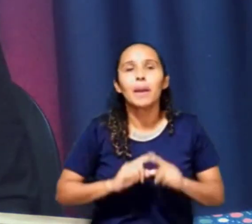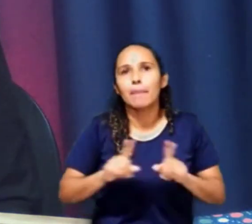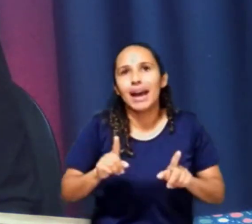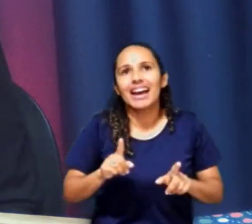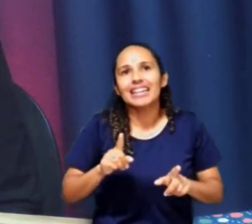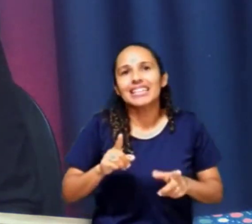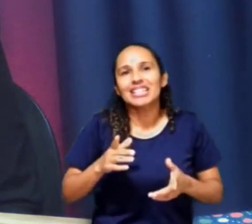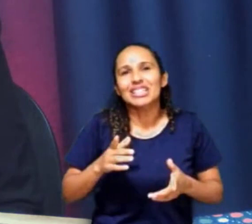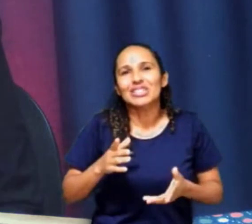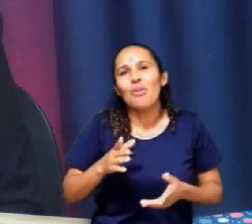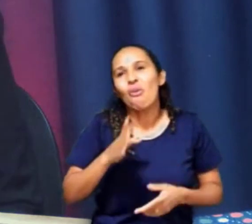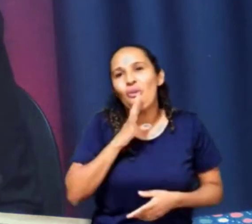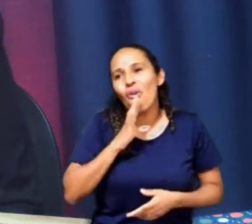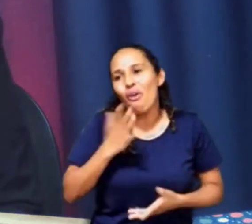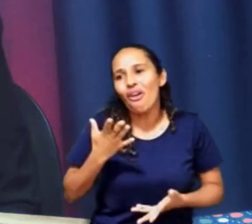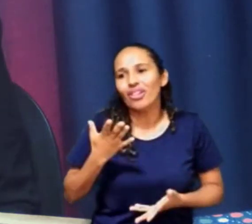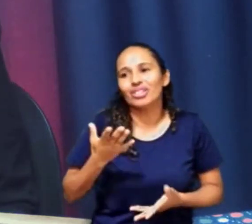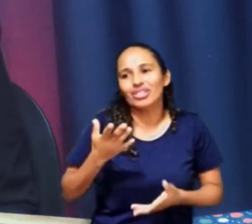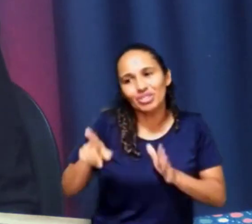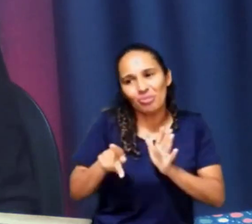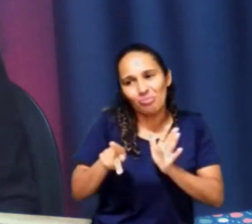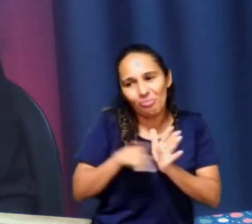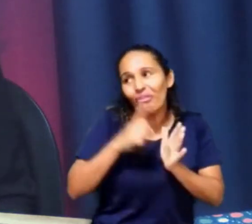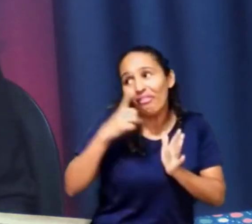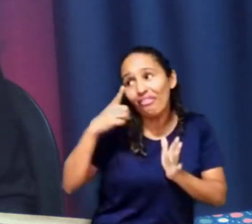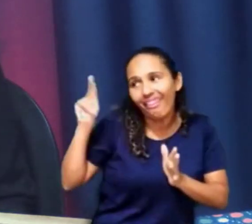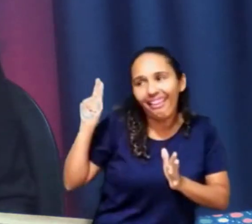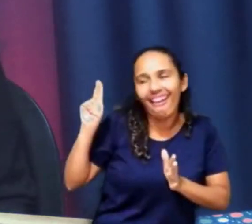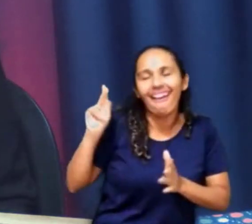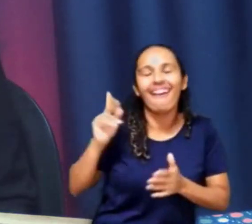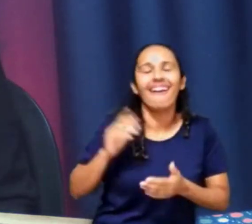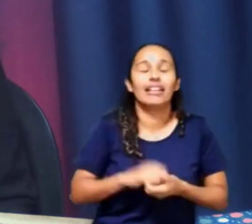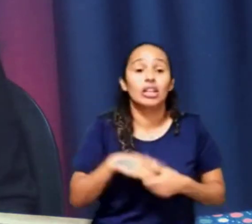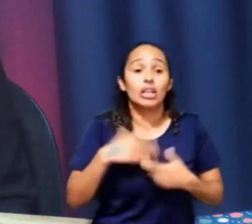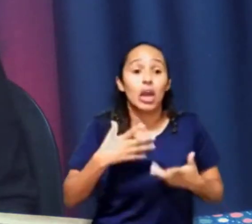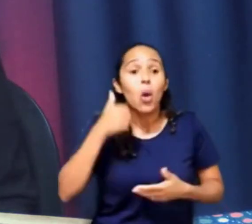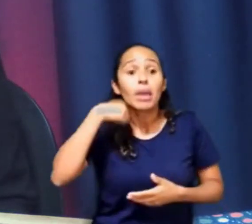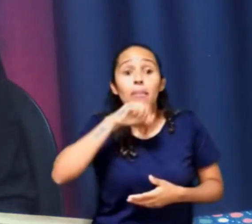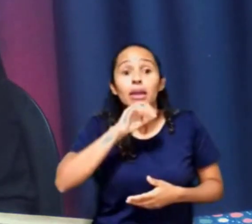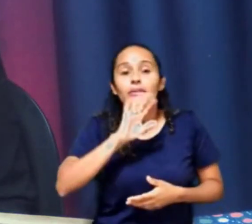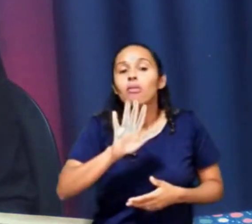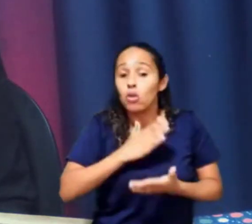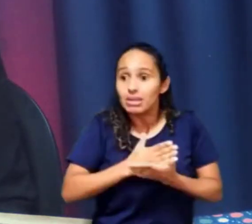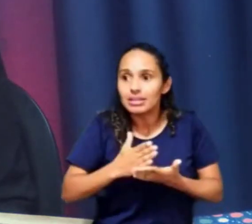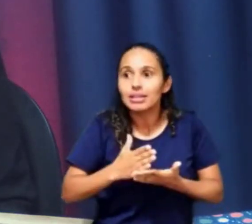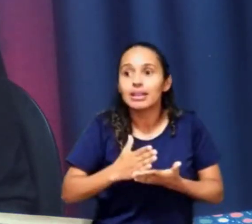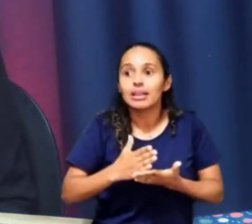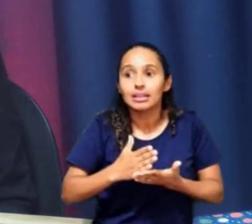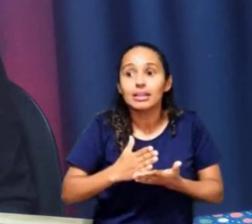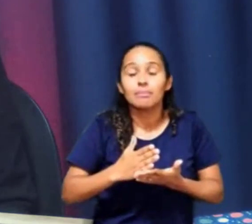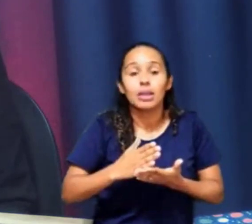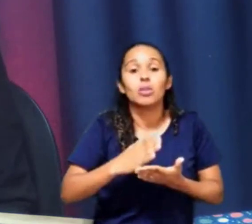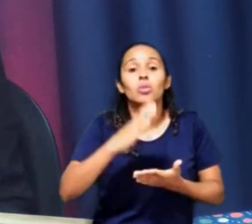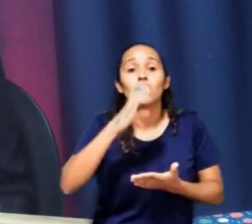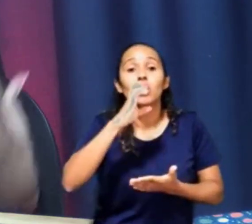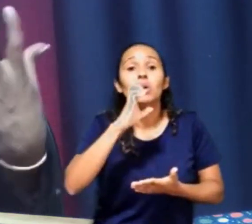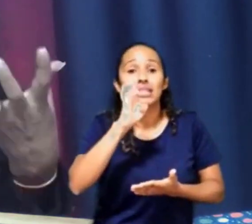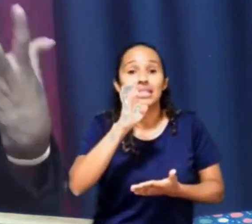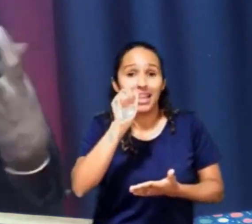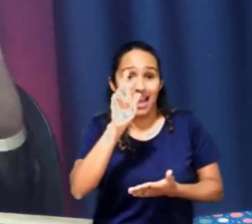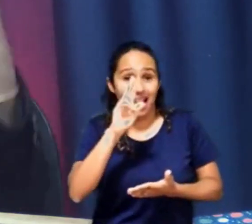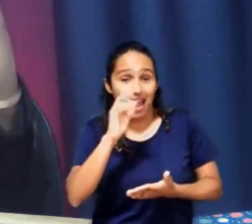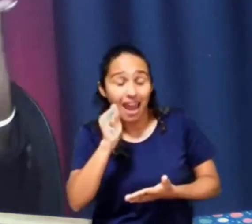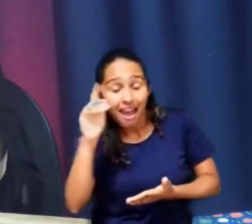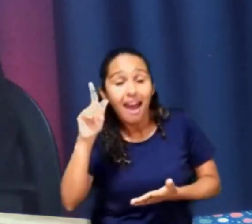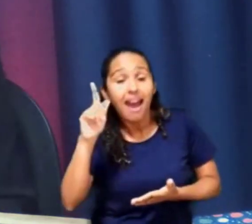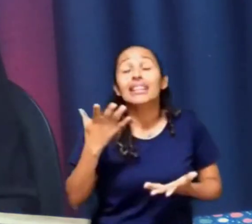E minha mãe falou assim, não, você vai começar pelo Ceará. Então, assim, isso eu achei brilhante. Hoje, né, eu tenho